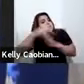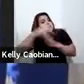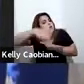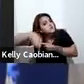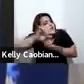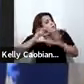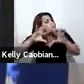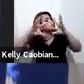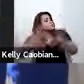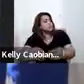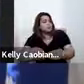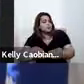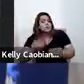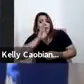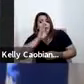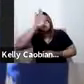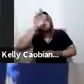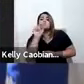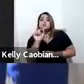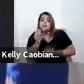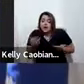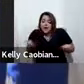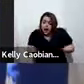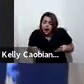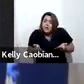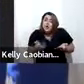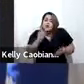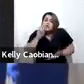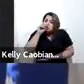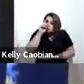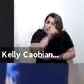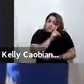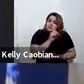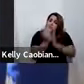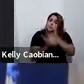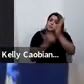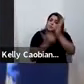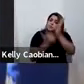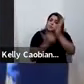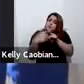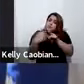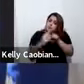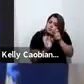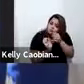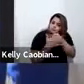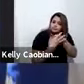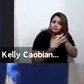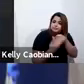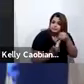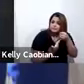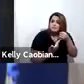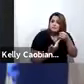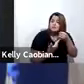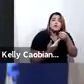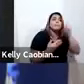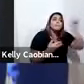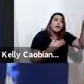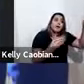num momento de intensa dificuldade para todos, para a empresa, para os